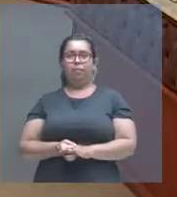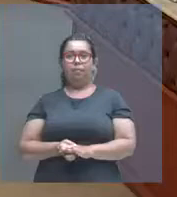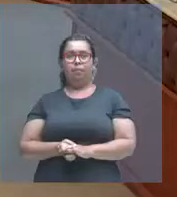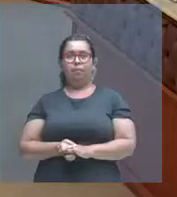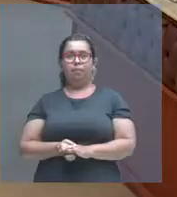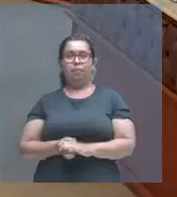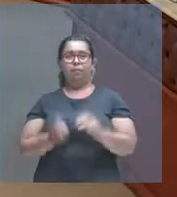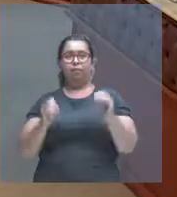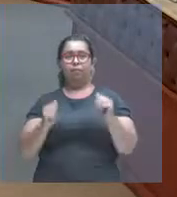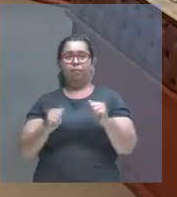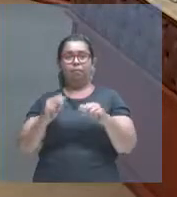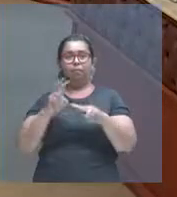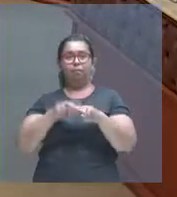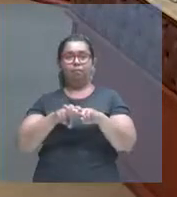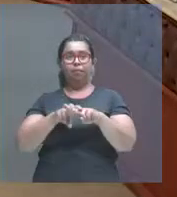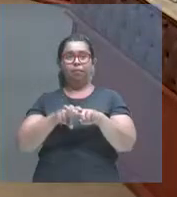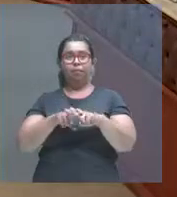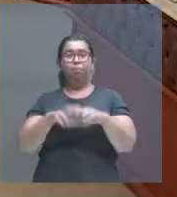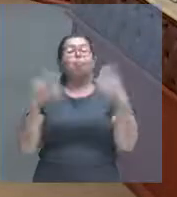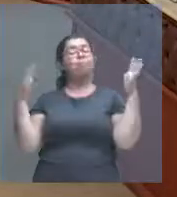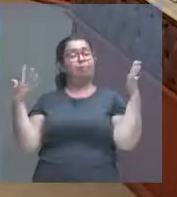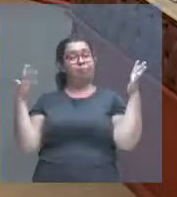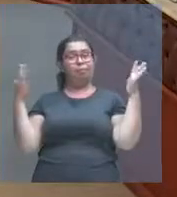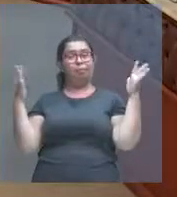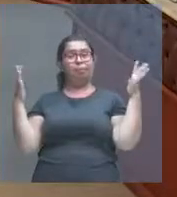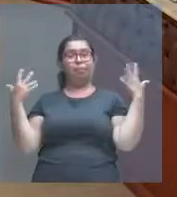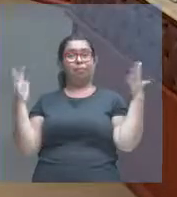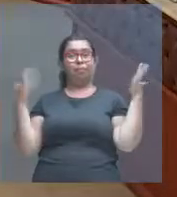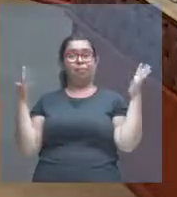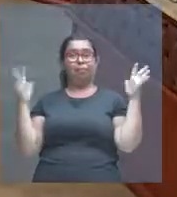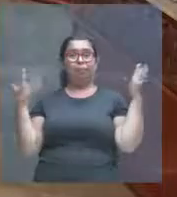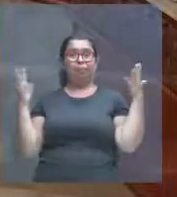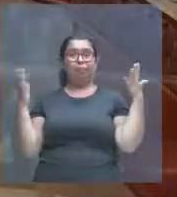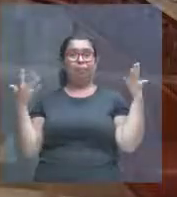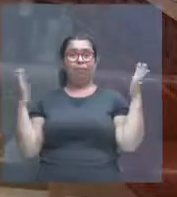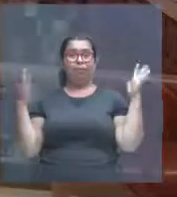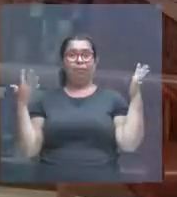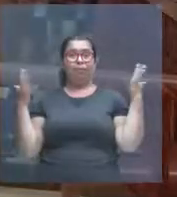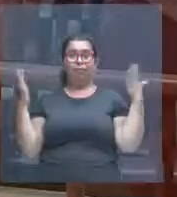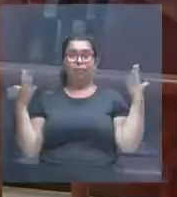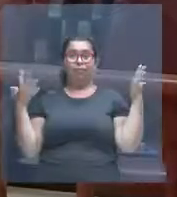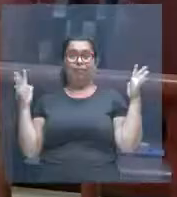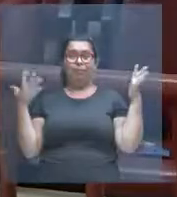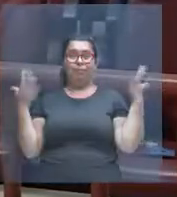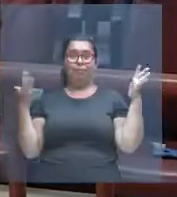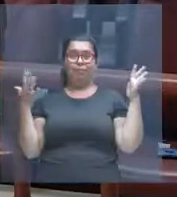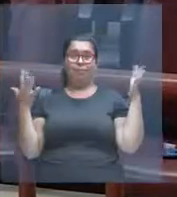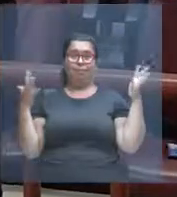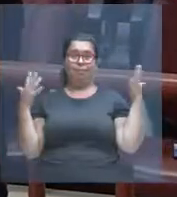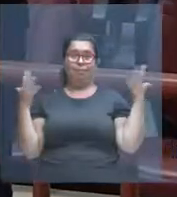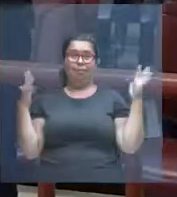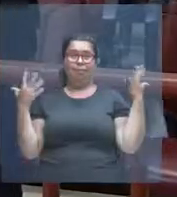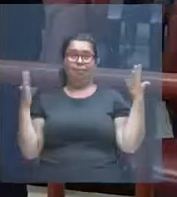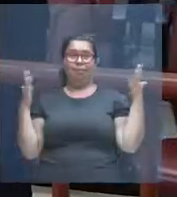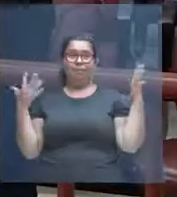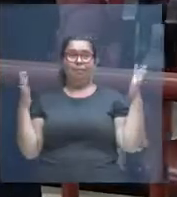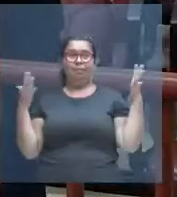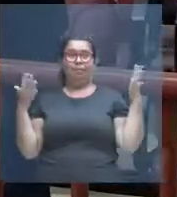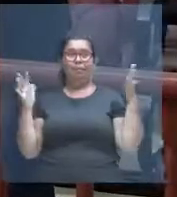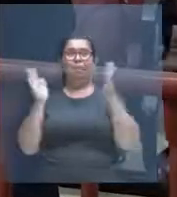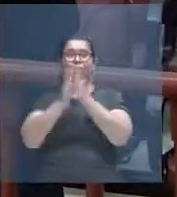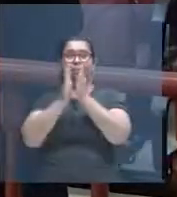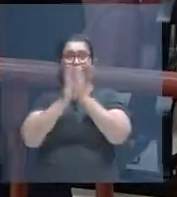Podemos sentar, mas uma salva de palmas, então, vai, por favor. Ah, de pé fica mais bonito, isso. Parabéns, seu